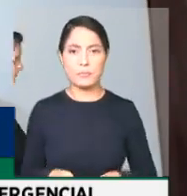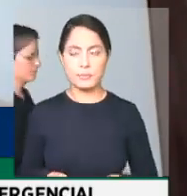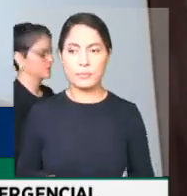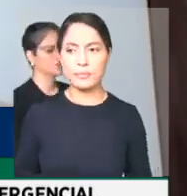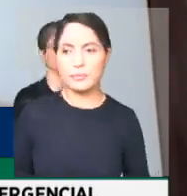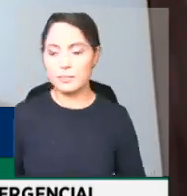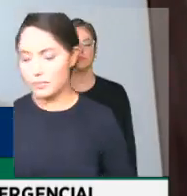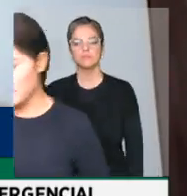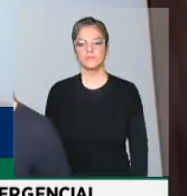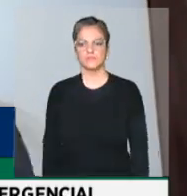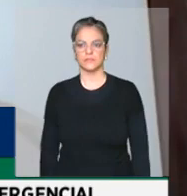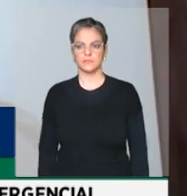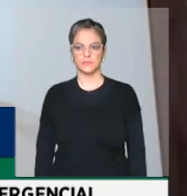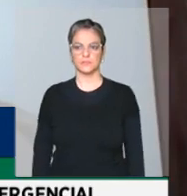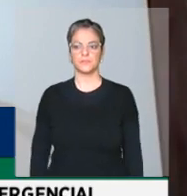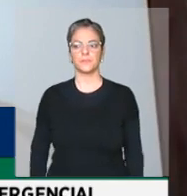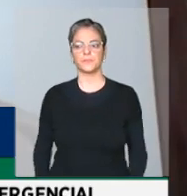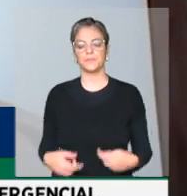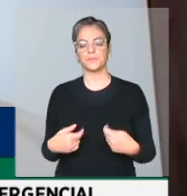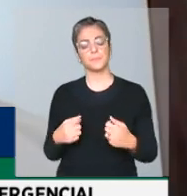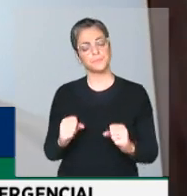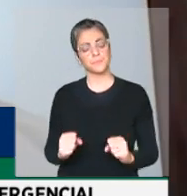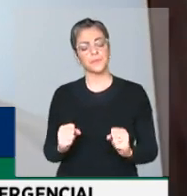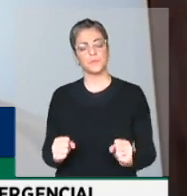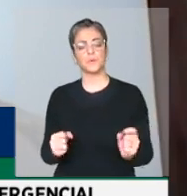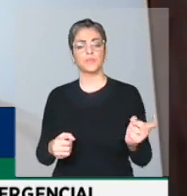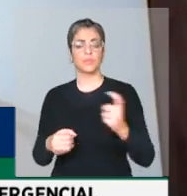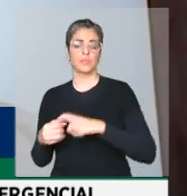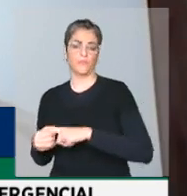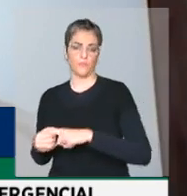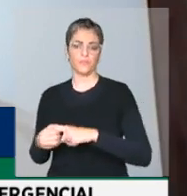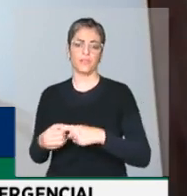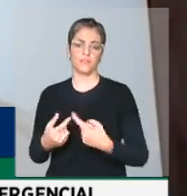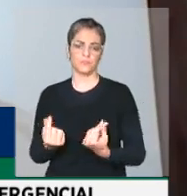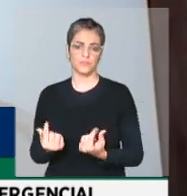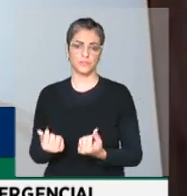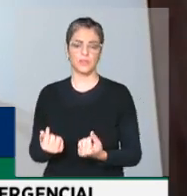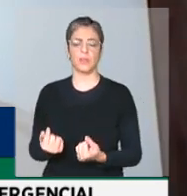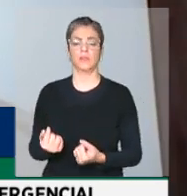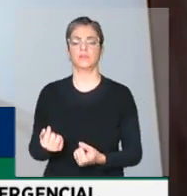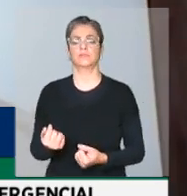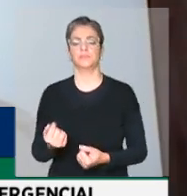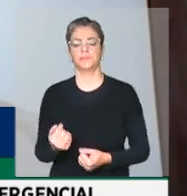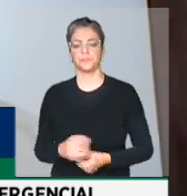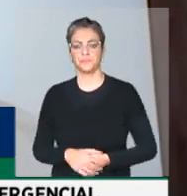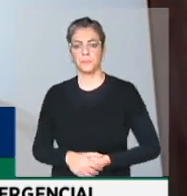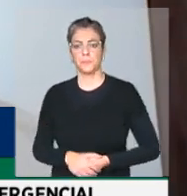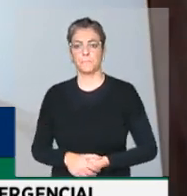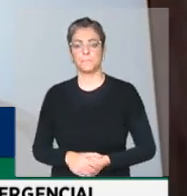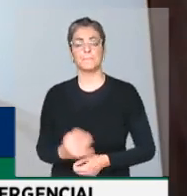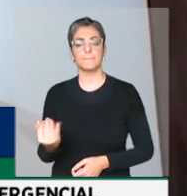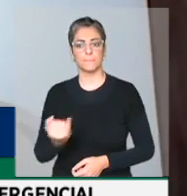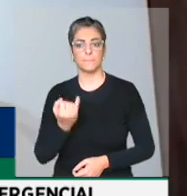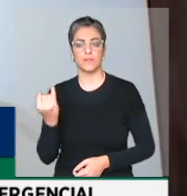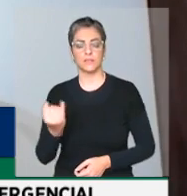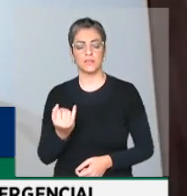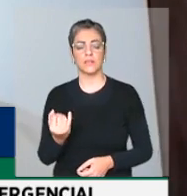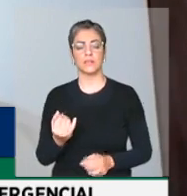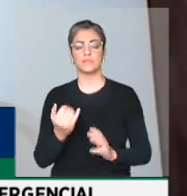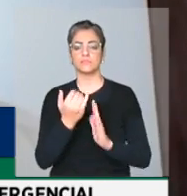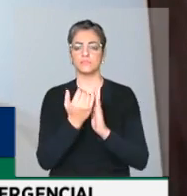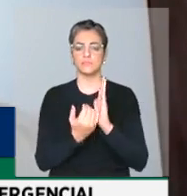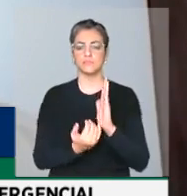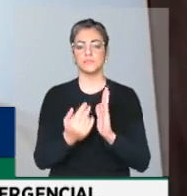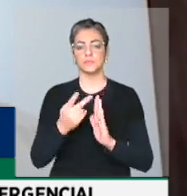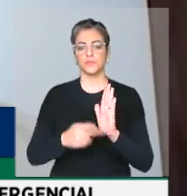poderão ser ressarcidos ao erário público pelo agressor ou por quem lhe deu causa. Merecem, portanto, ser aprovados os